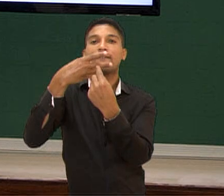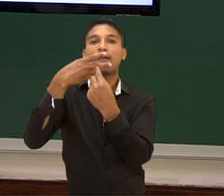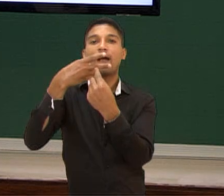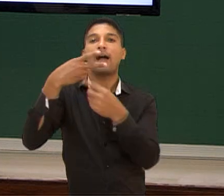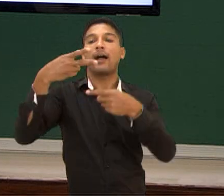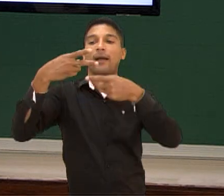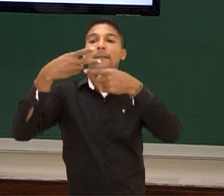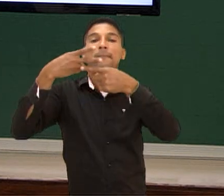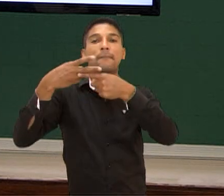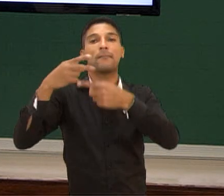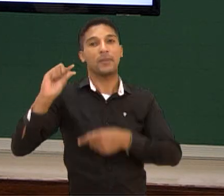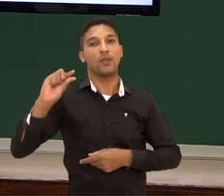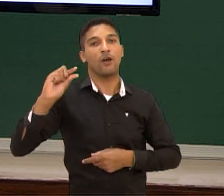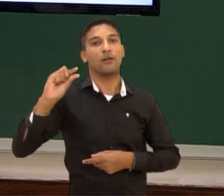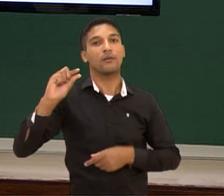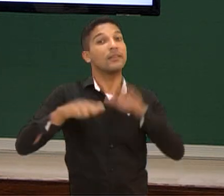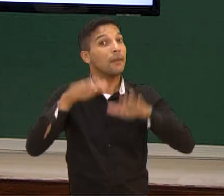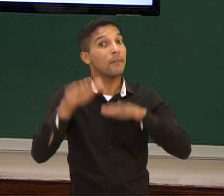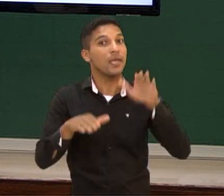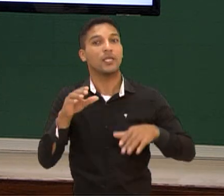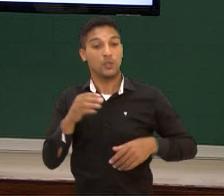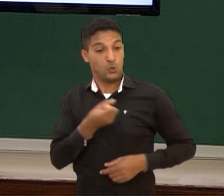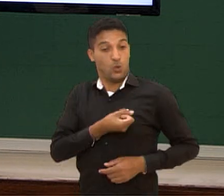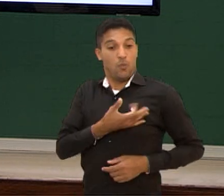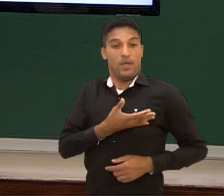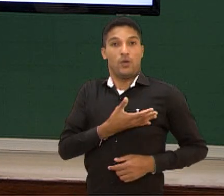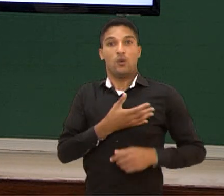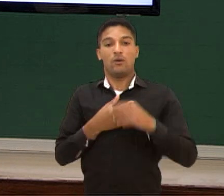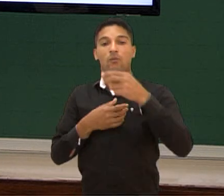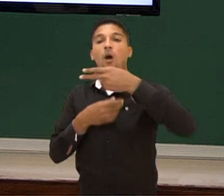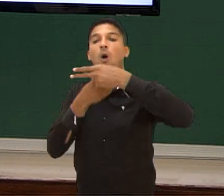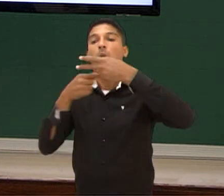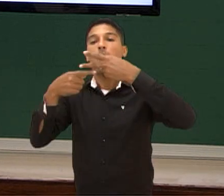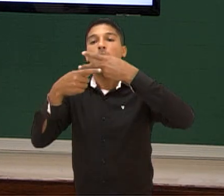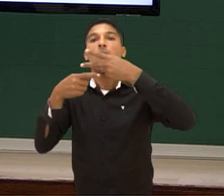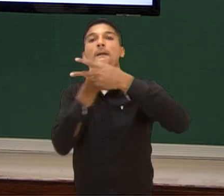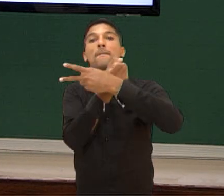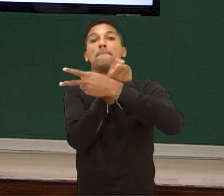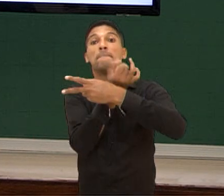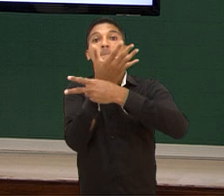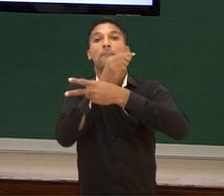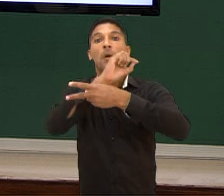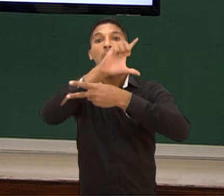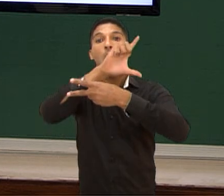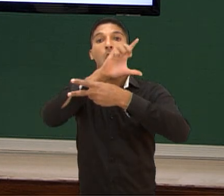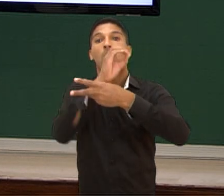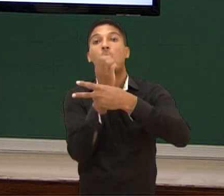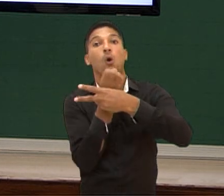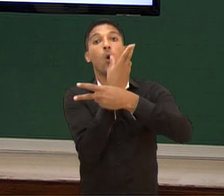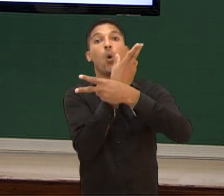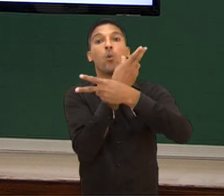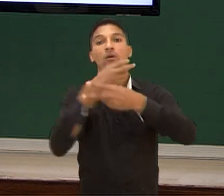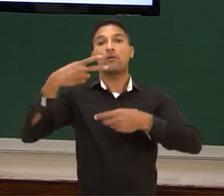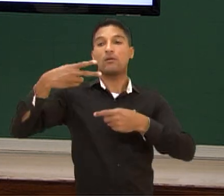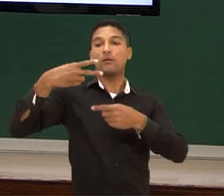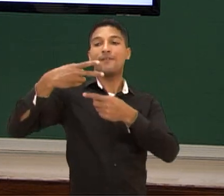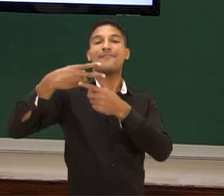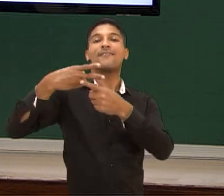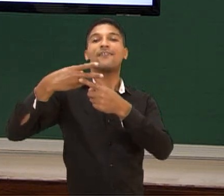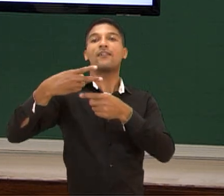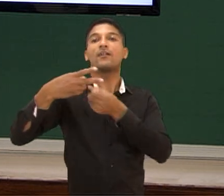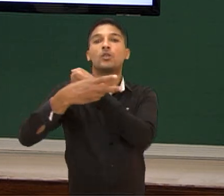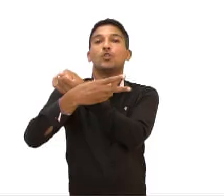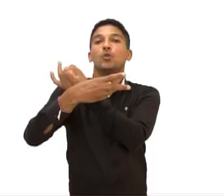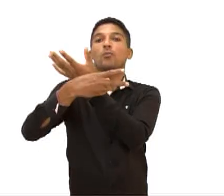outro, dependendo onde está o meu número maior. Então, analisando aqui a letra A, né? Eu tinha o quê? 5 centésimos e 5